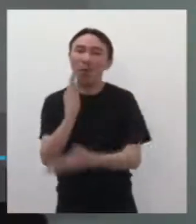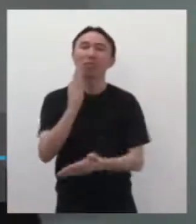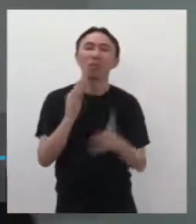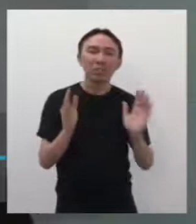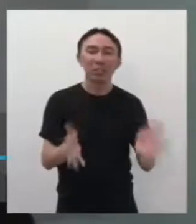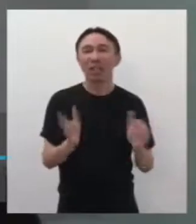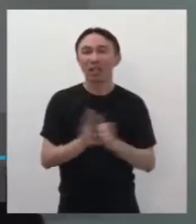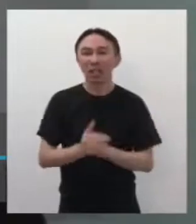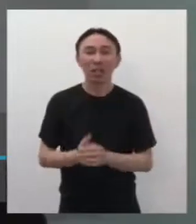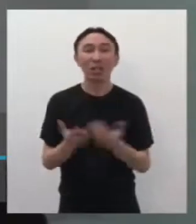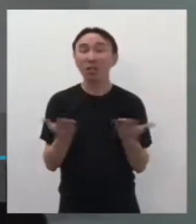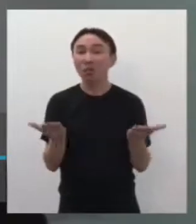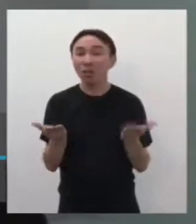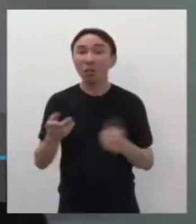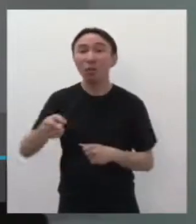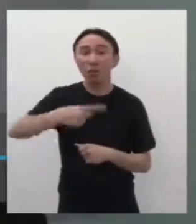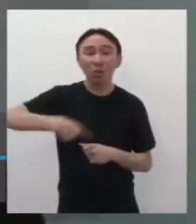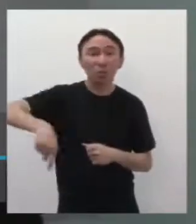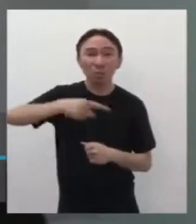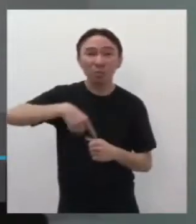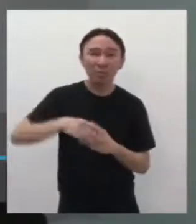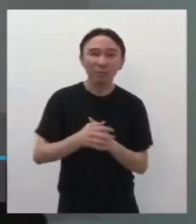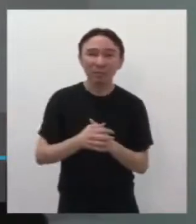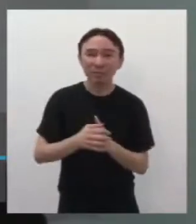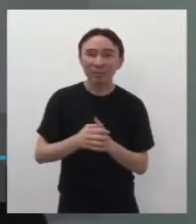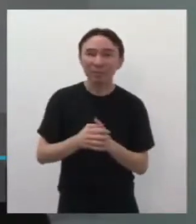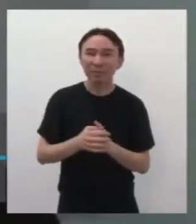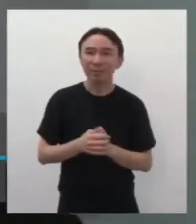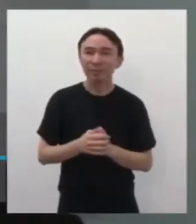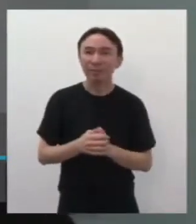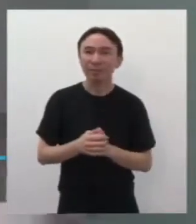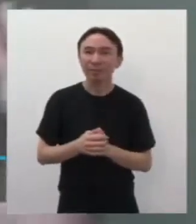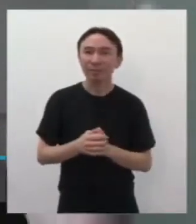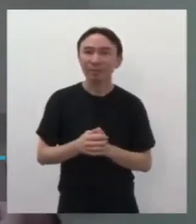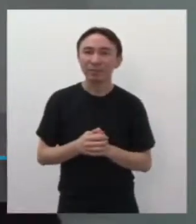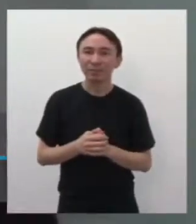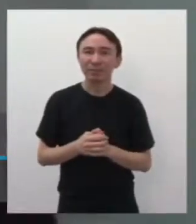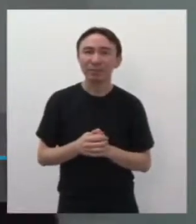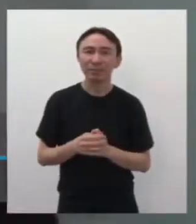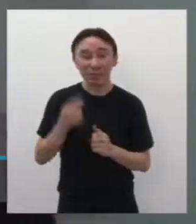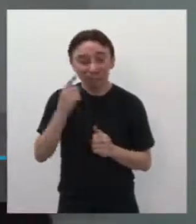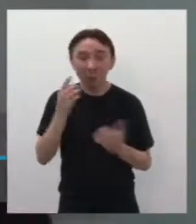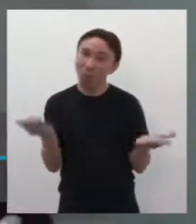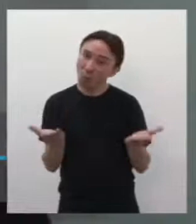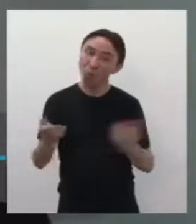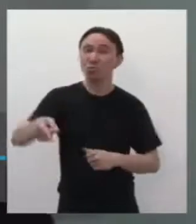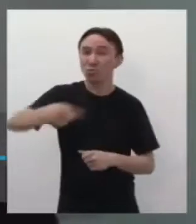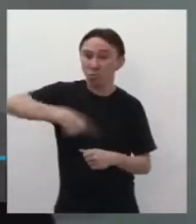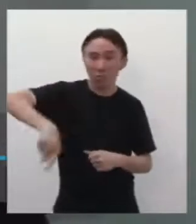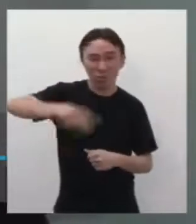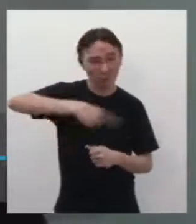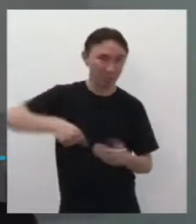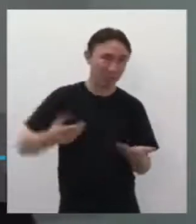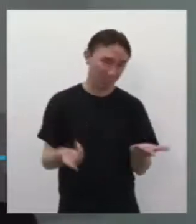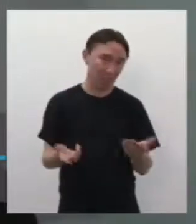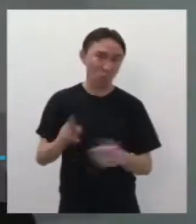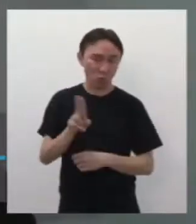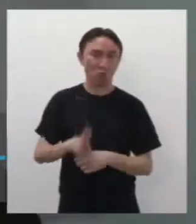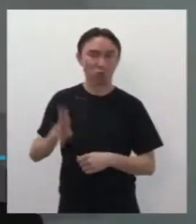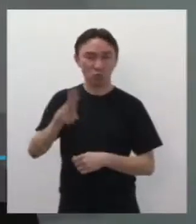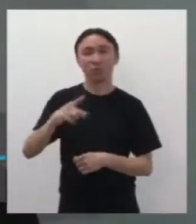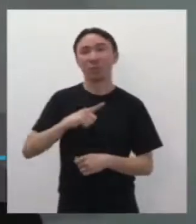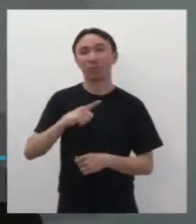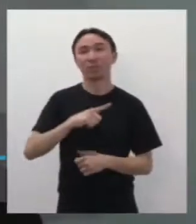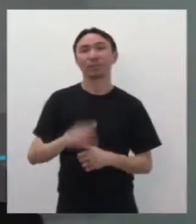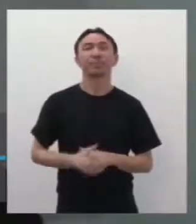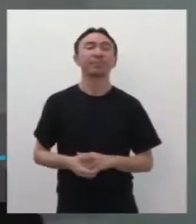gente consegue medir isso. Mas esse é o nosso modelo hoje, assim, né? Quantos alunos estão hoje todo dia na nossa